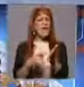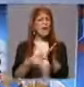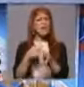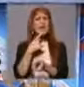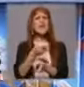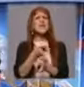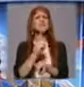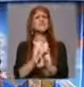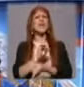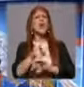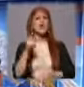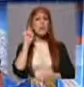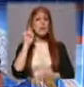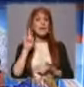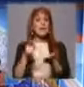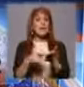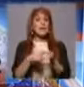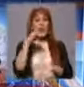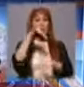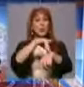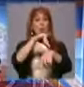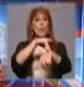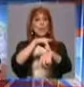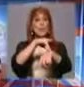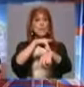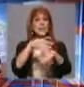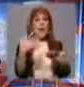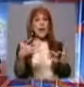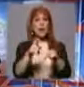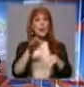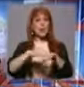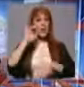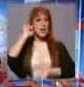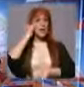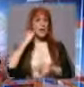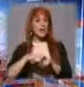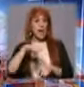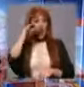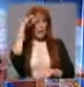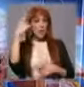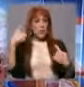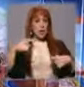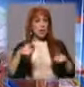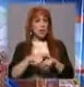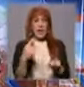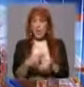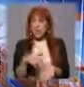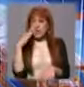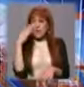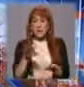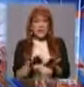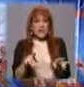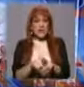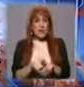referia? As principais carências nos doentes são, neste momento, pela crise, a dificuldade em coisas tão simples